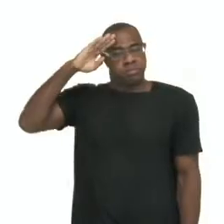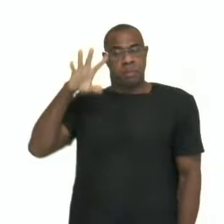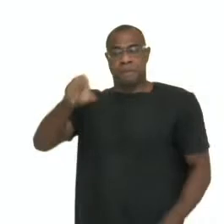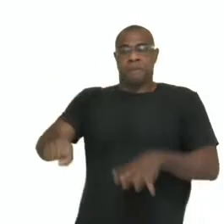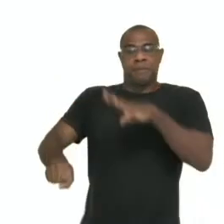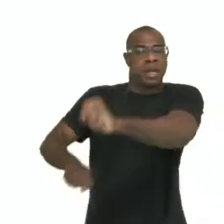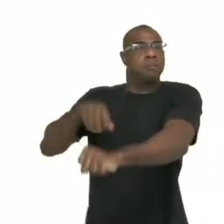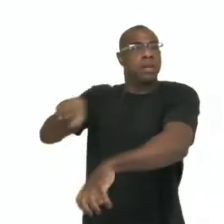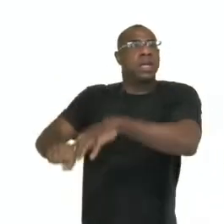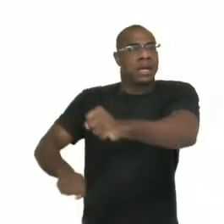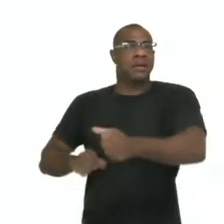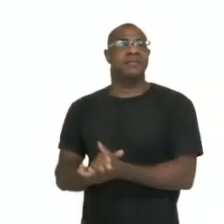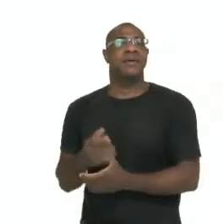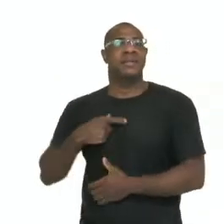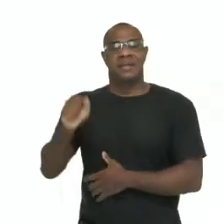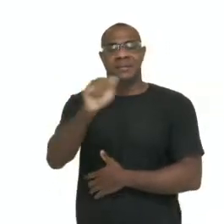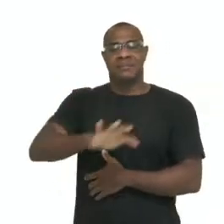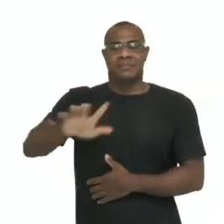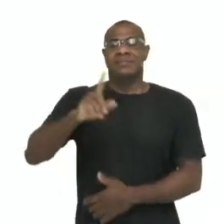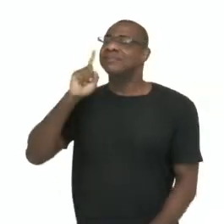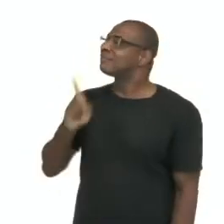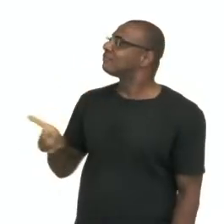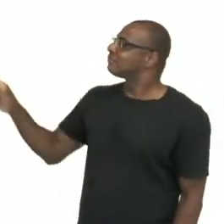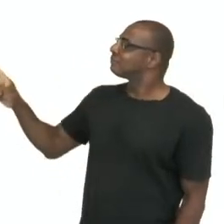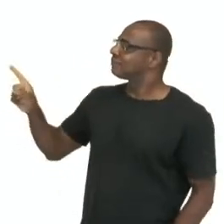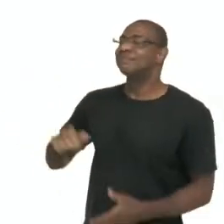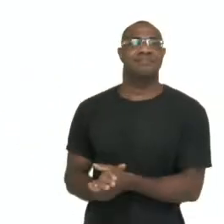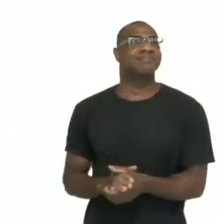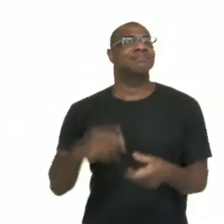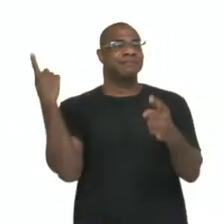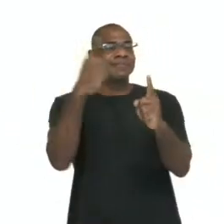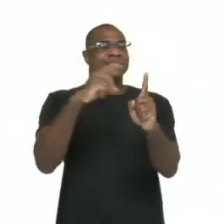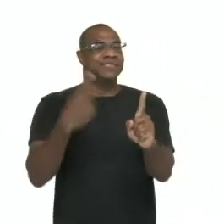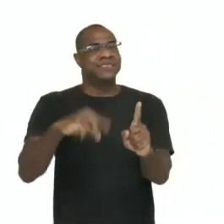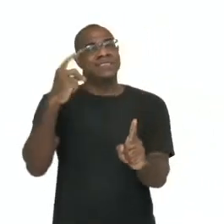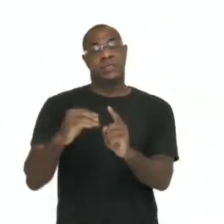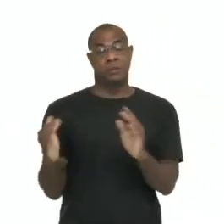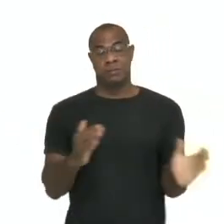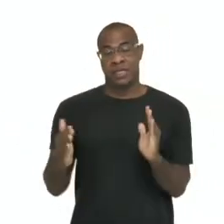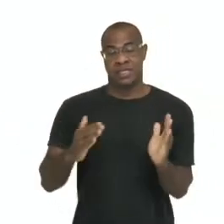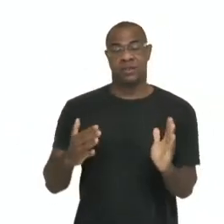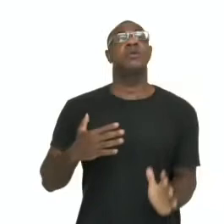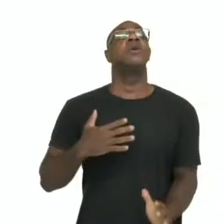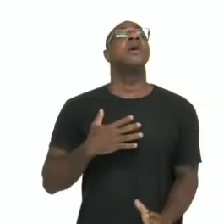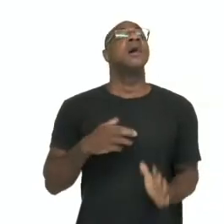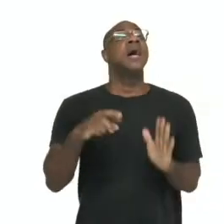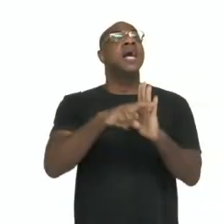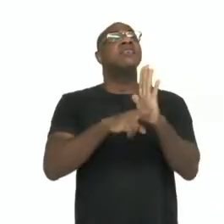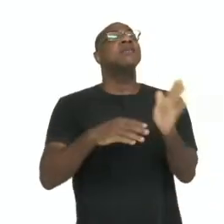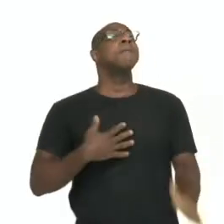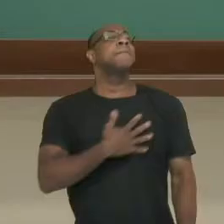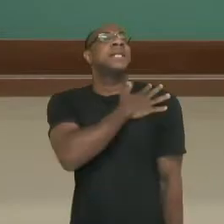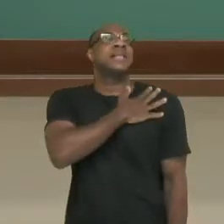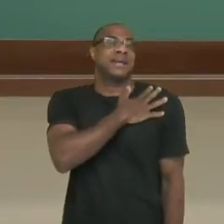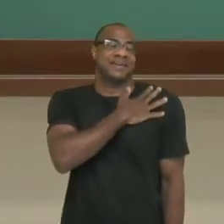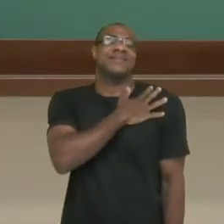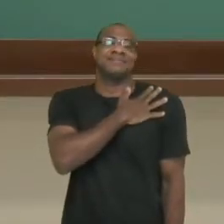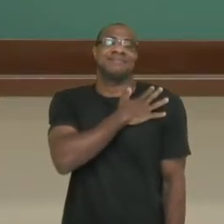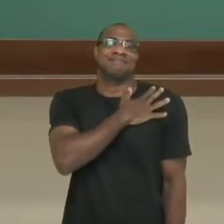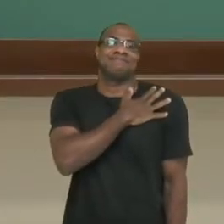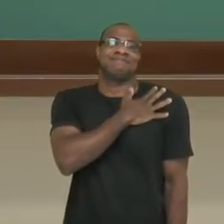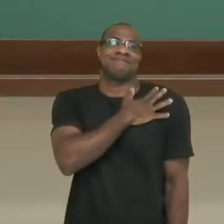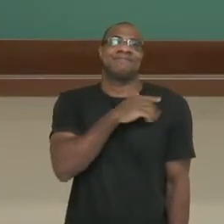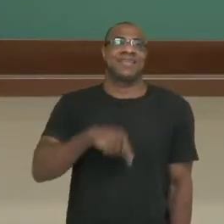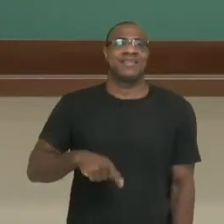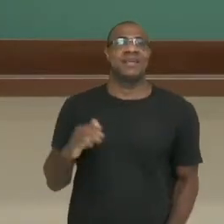uma simulação de uma das formas de tortura durante o regime militar brasileiro, o chamado pau de arara, uma das